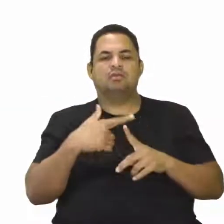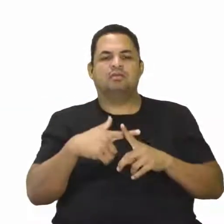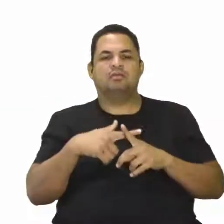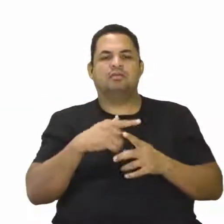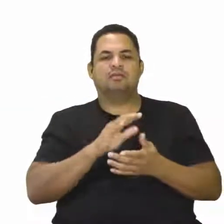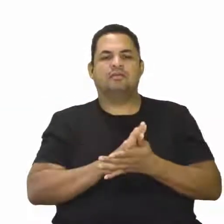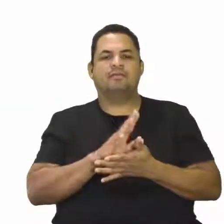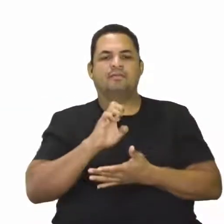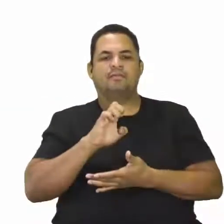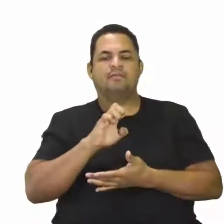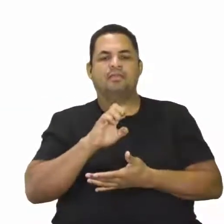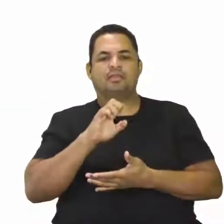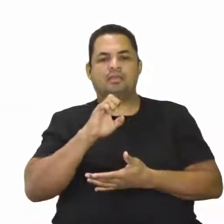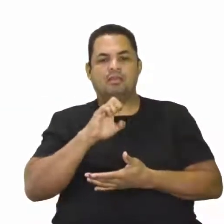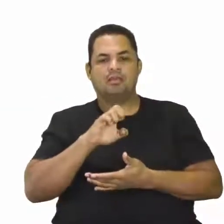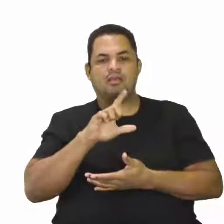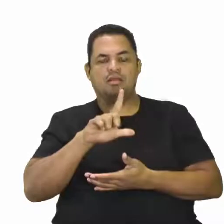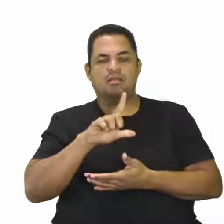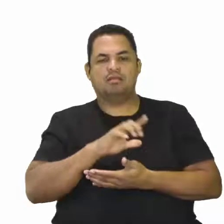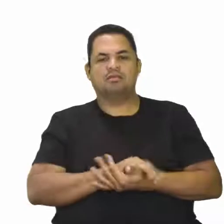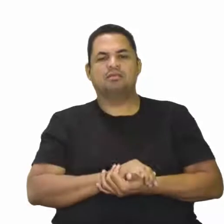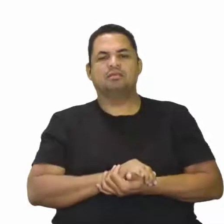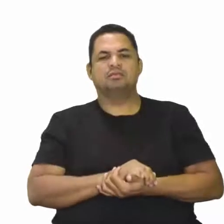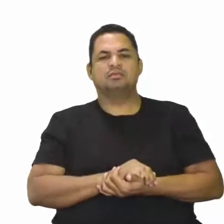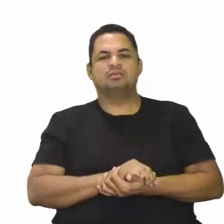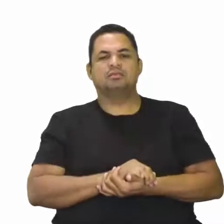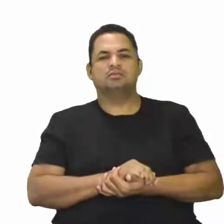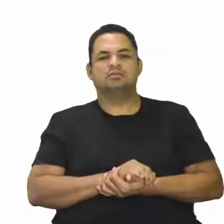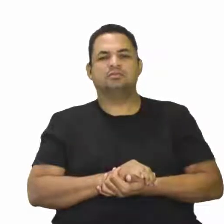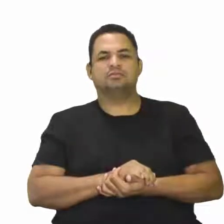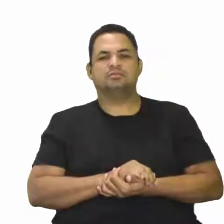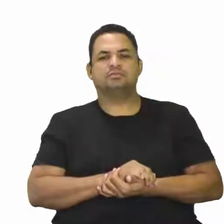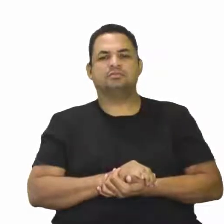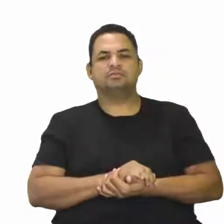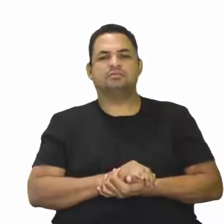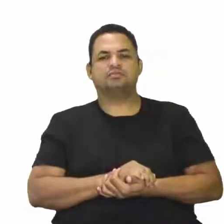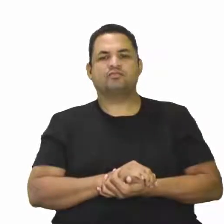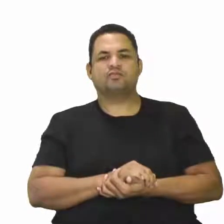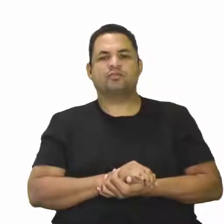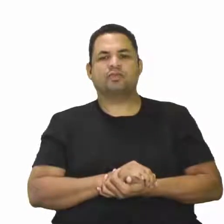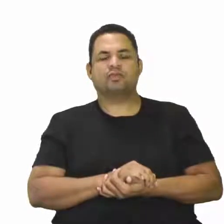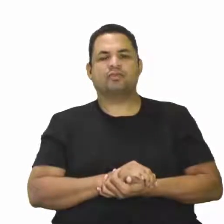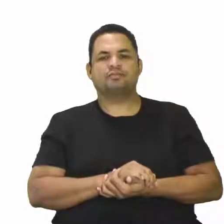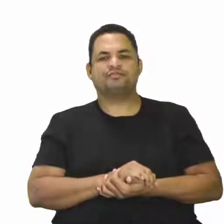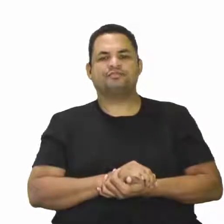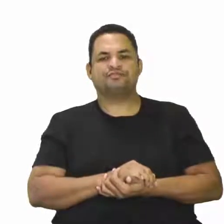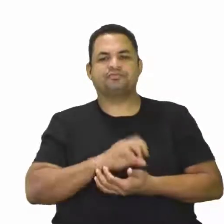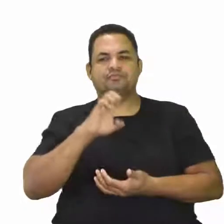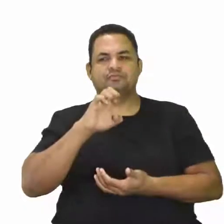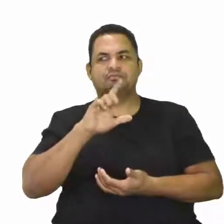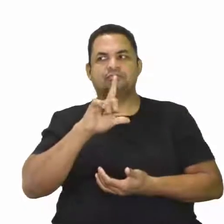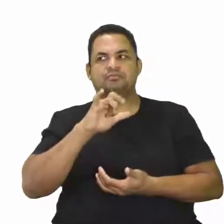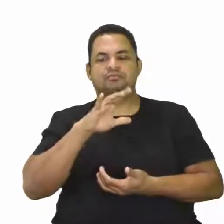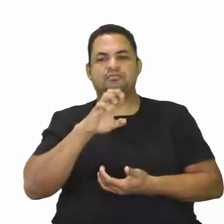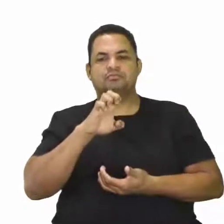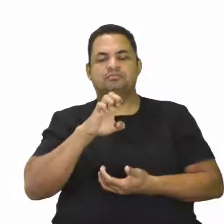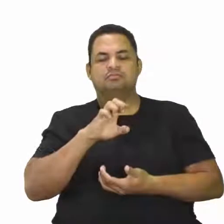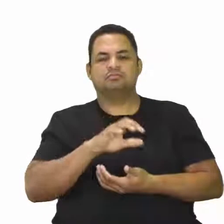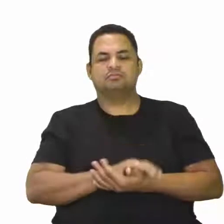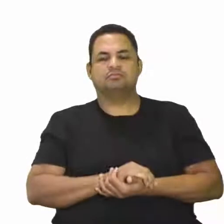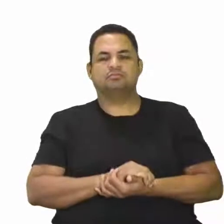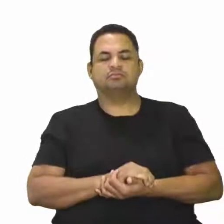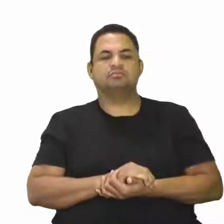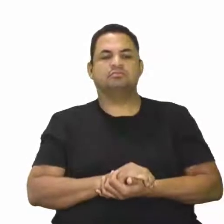ele, principalmente esse ele aqui, que é o ele com la tilde, é ele. É a tradução para ele e não